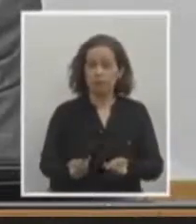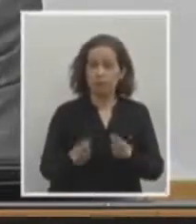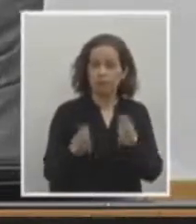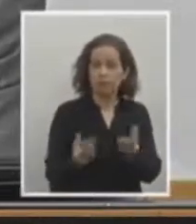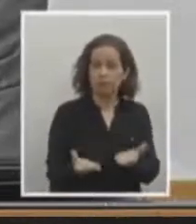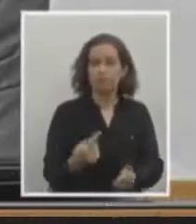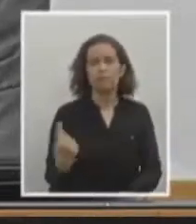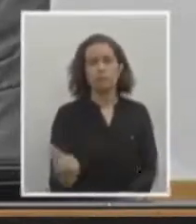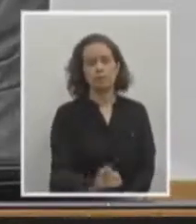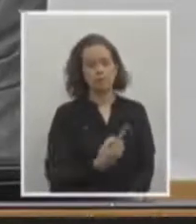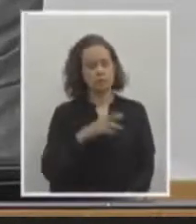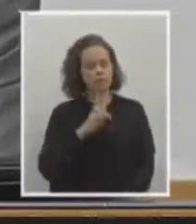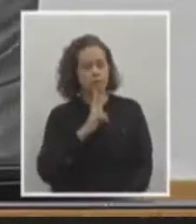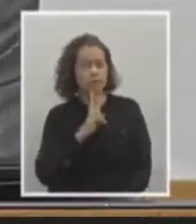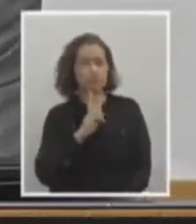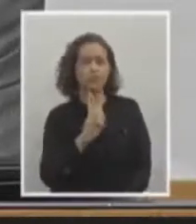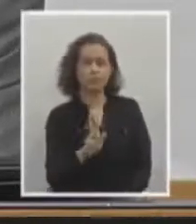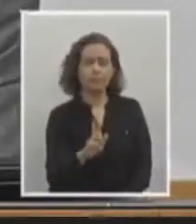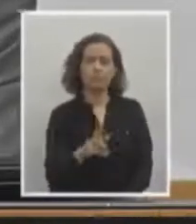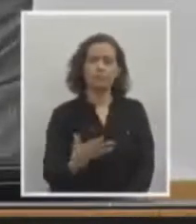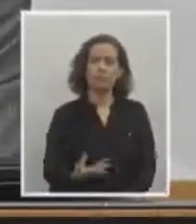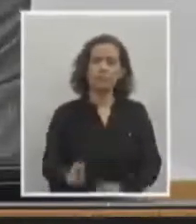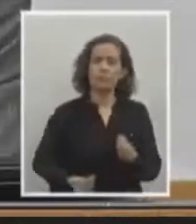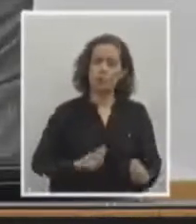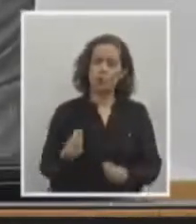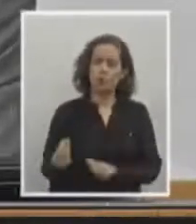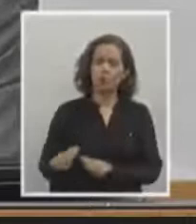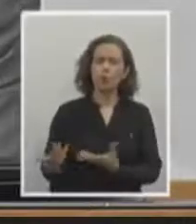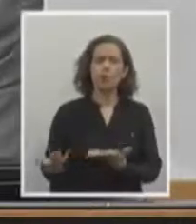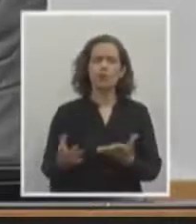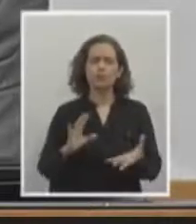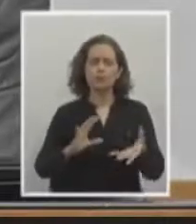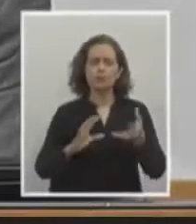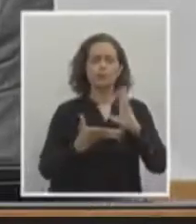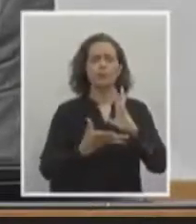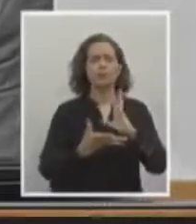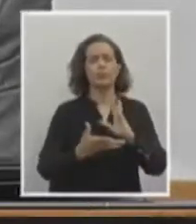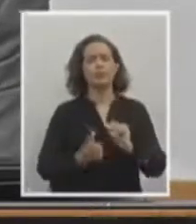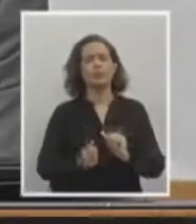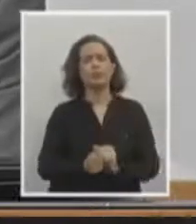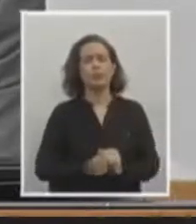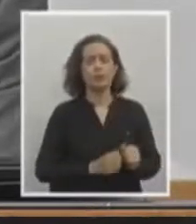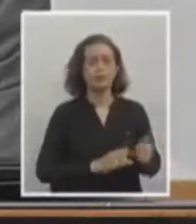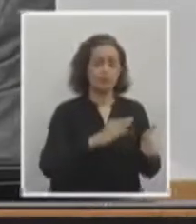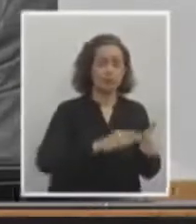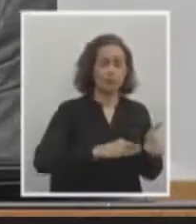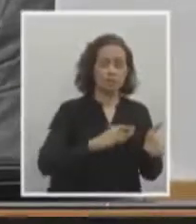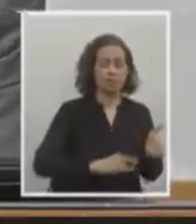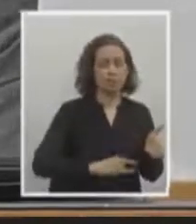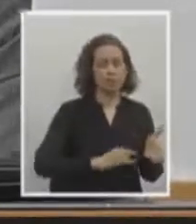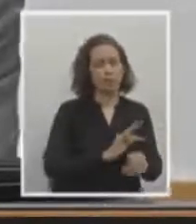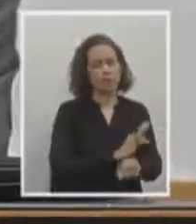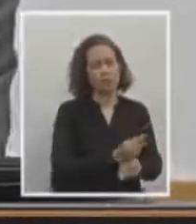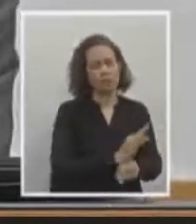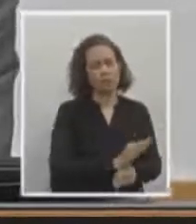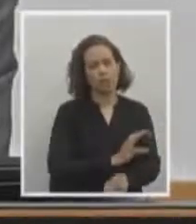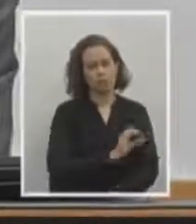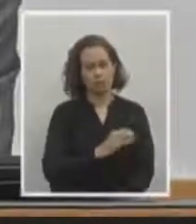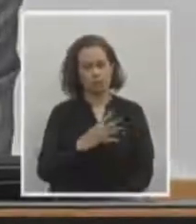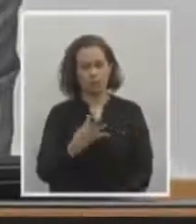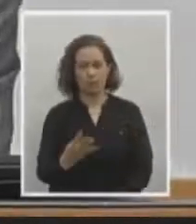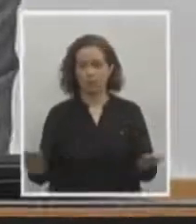buscar essa solução e as mudanças prudentes que estão equivocadas na nota técnica 04. Então, eu passo aqui a palavra